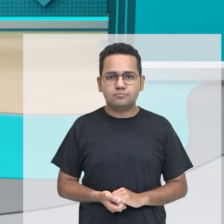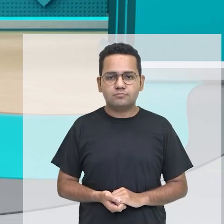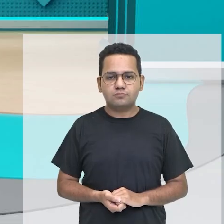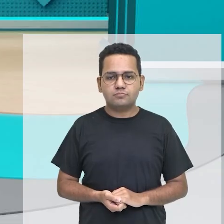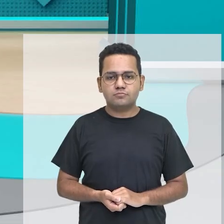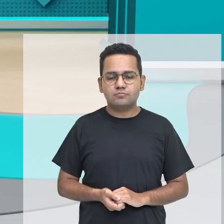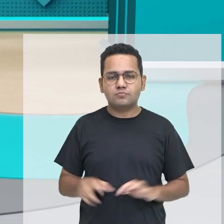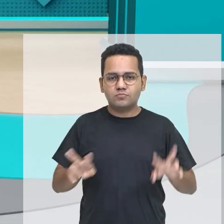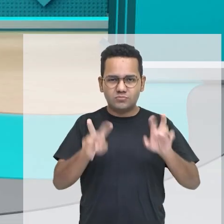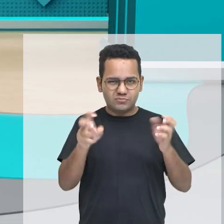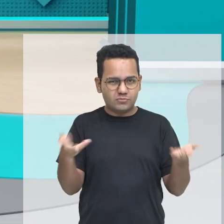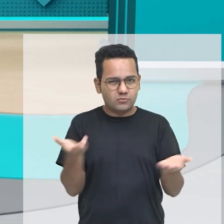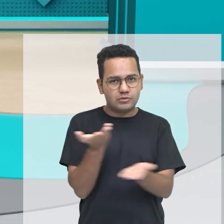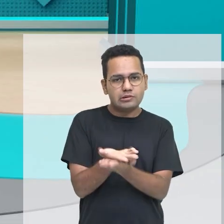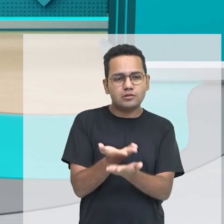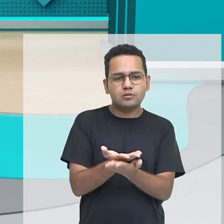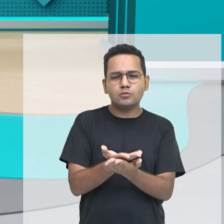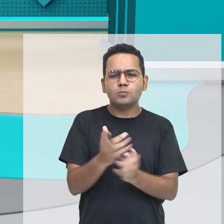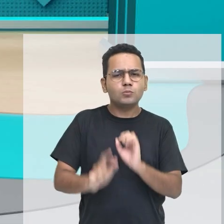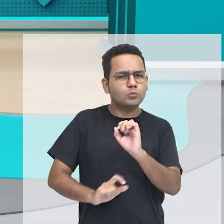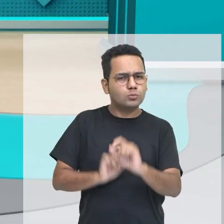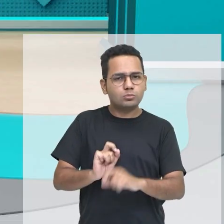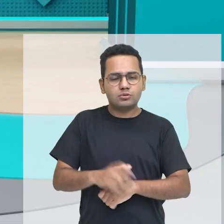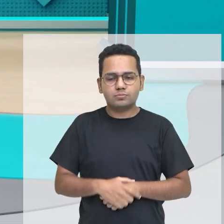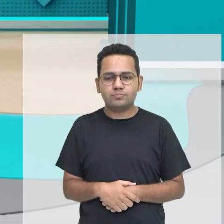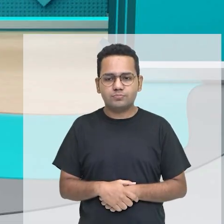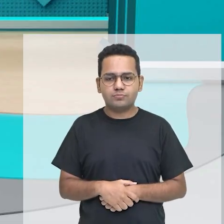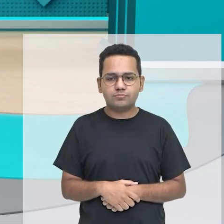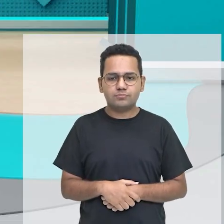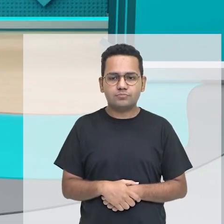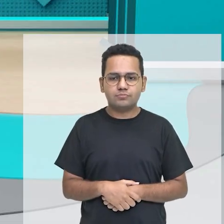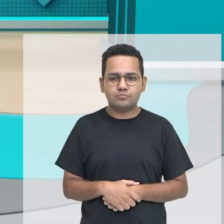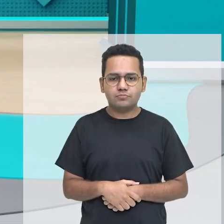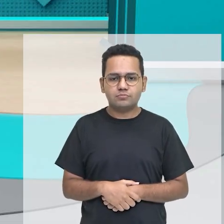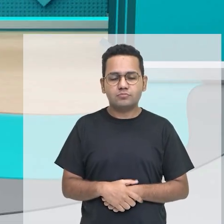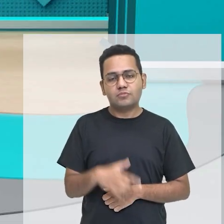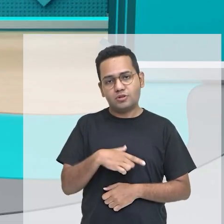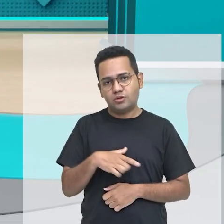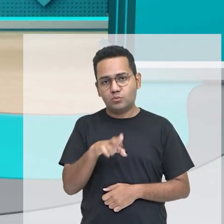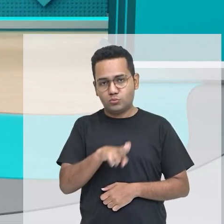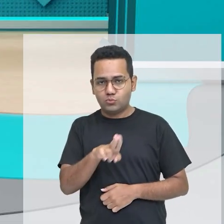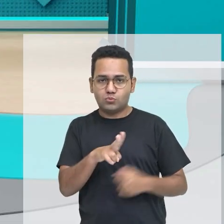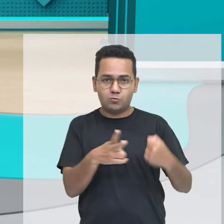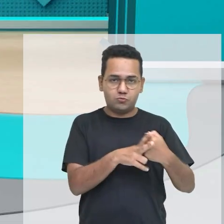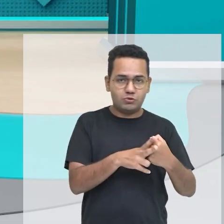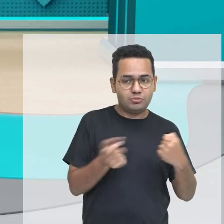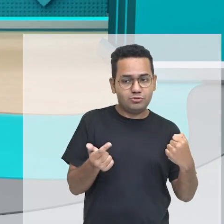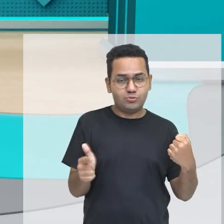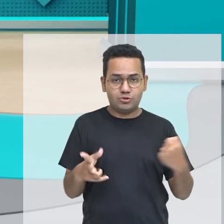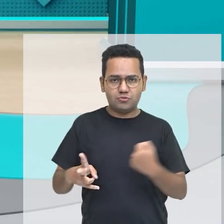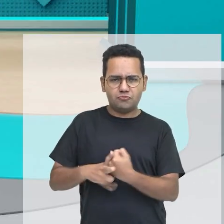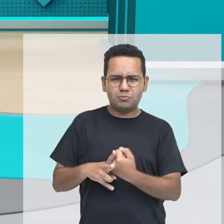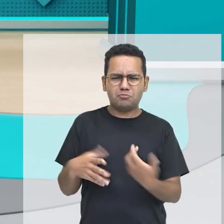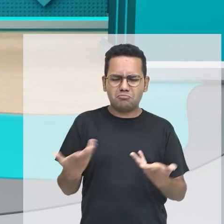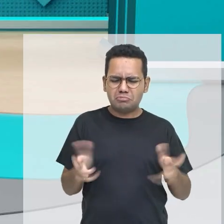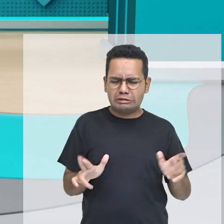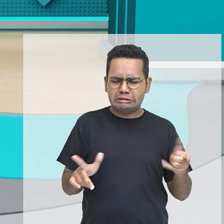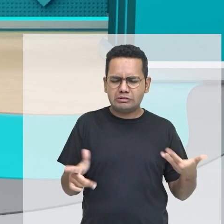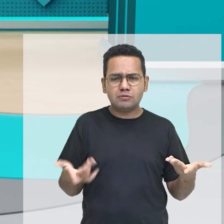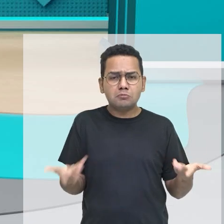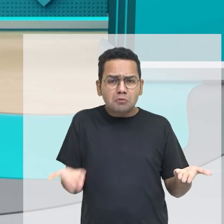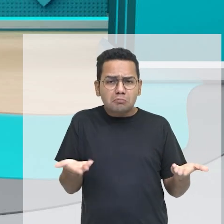Nossa aula de hoje, ele vai tratar basicamente de linguagens verbais e não verbais. Qual é a diferença entre elas e o quanto